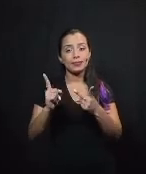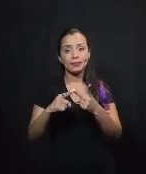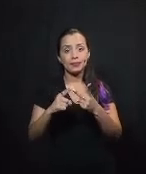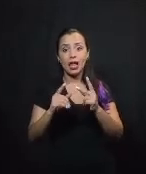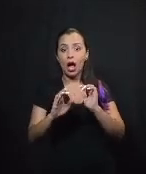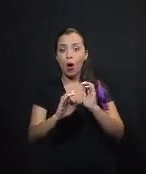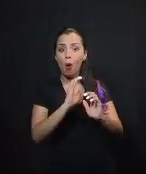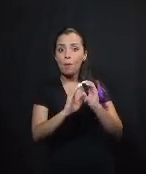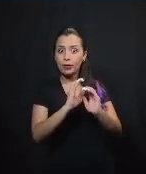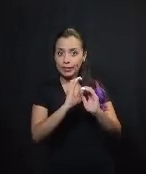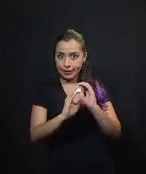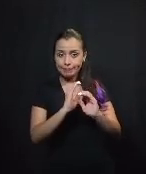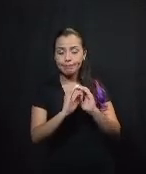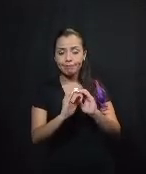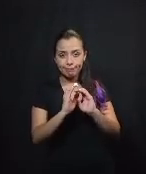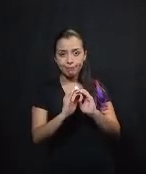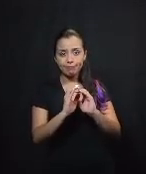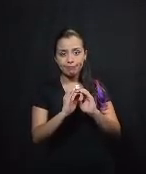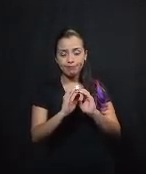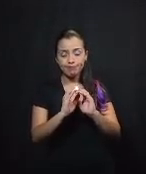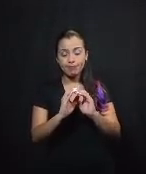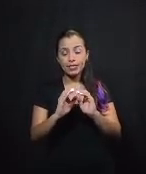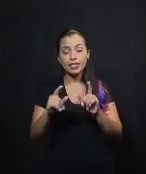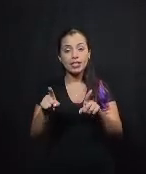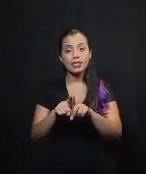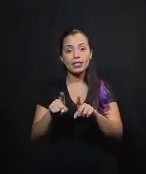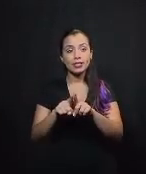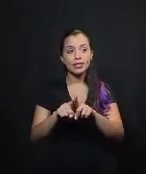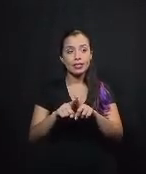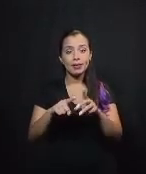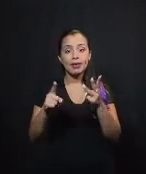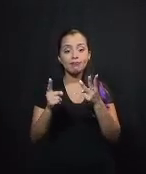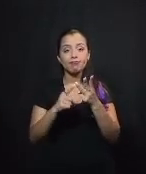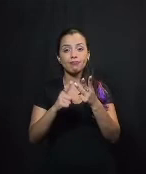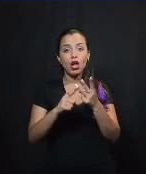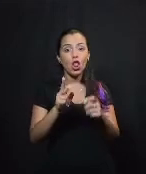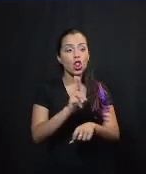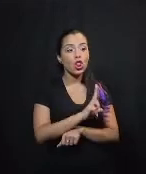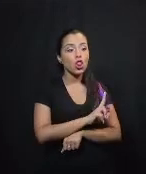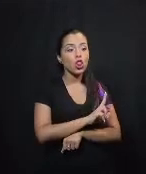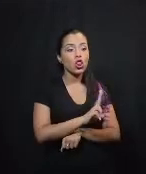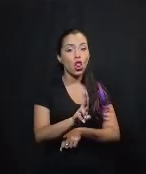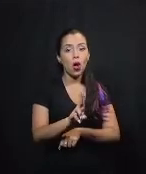e, mais do que isso, dá nome aos bois. Não é? Ele